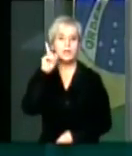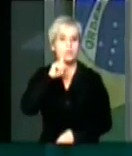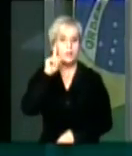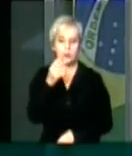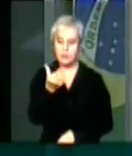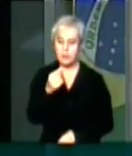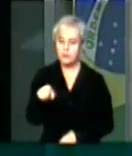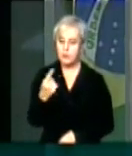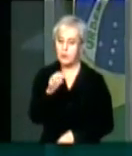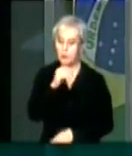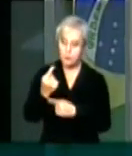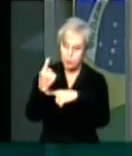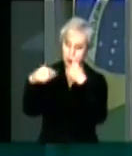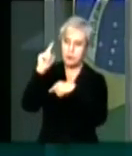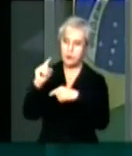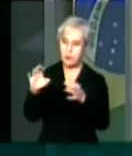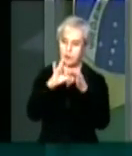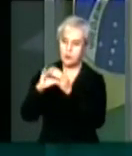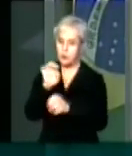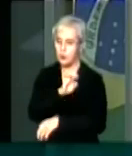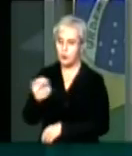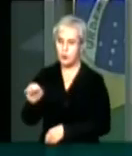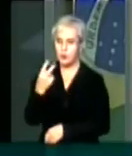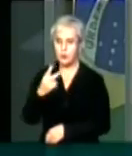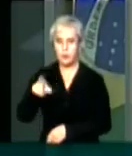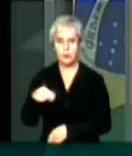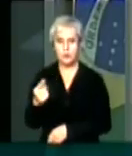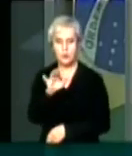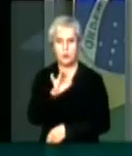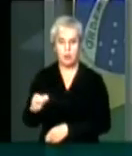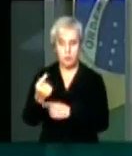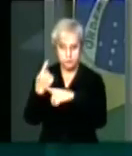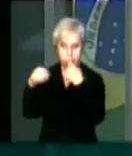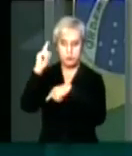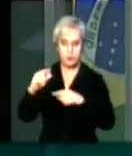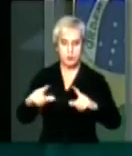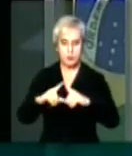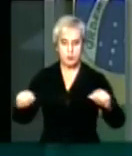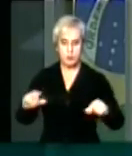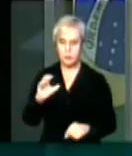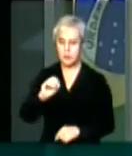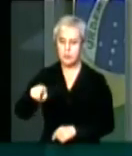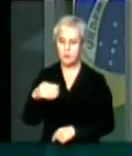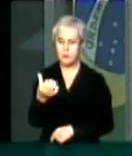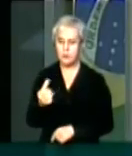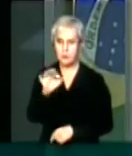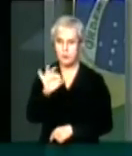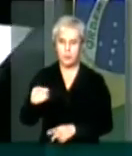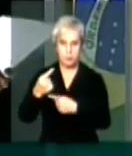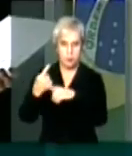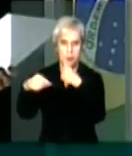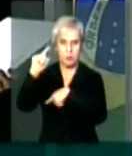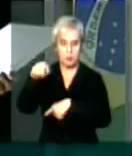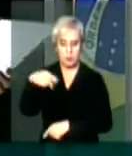6,1% de crescimento. União Europeia, 2,1%. Japão, 0,6%. E